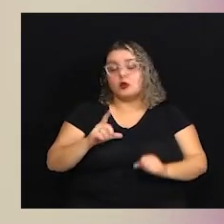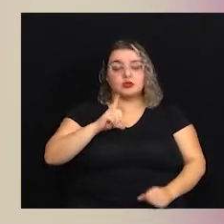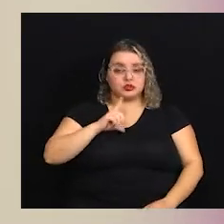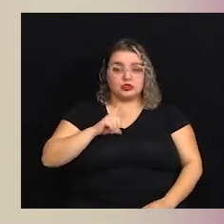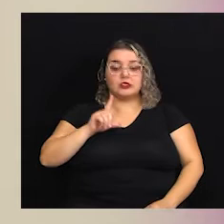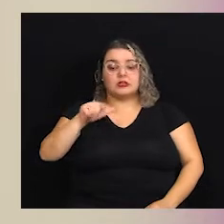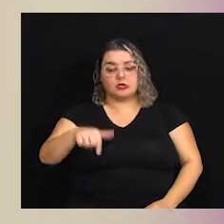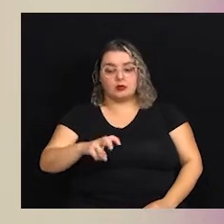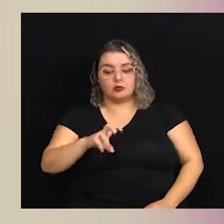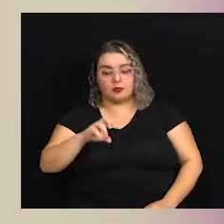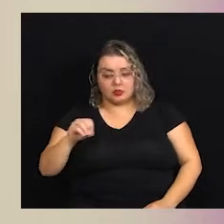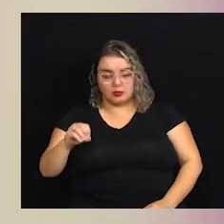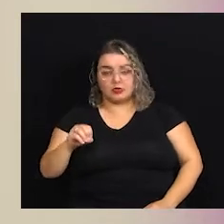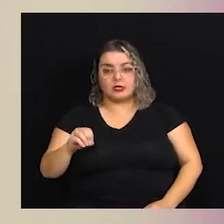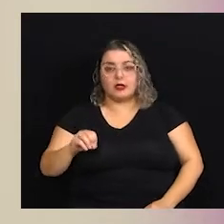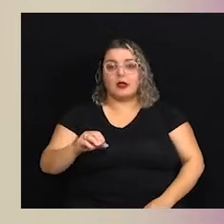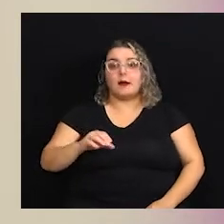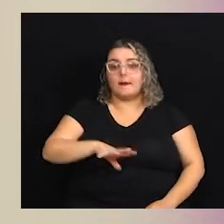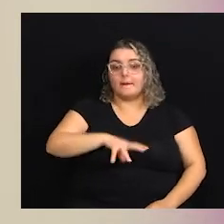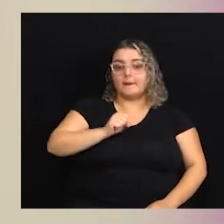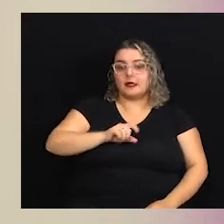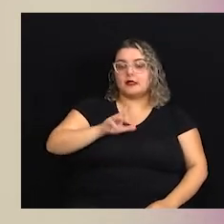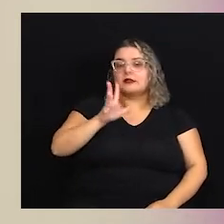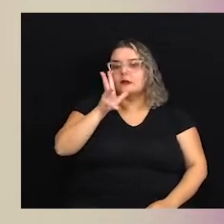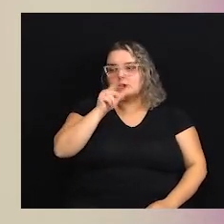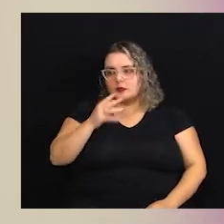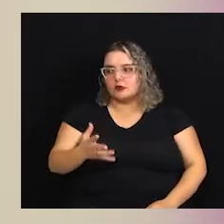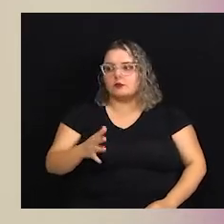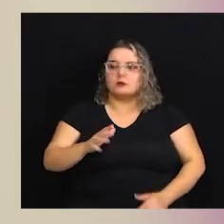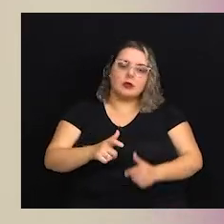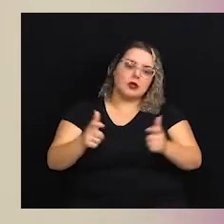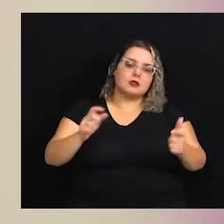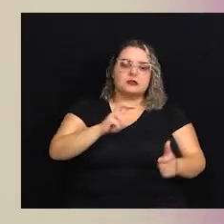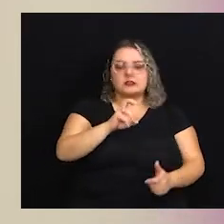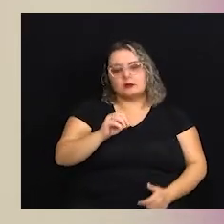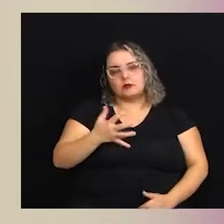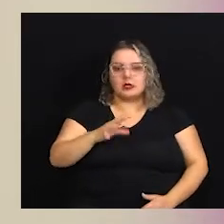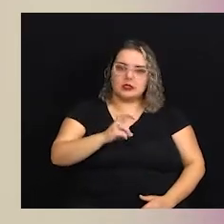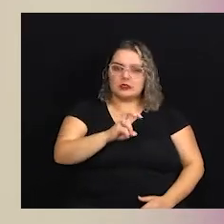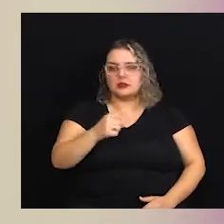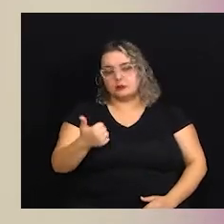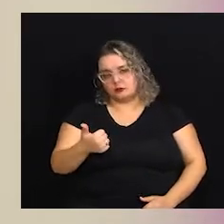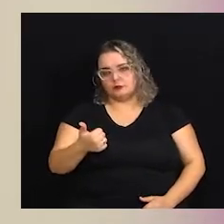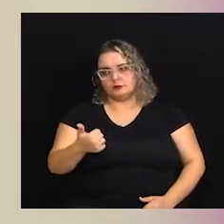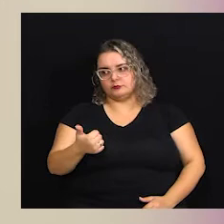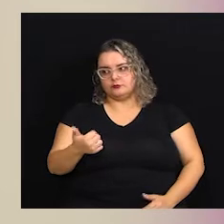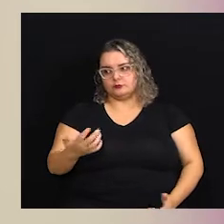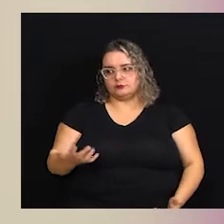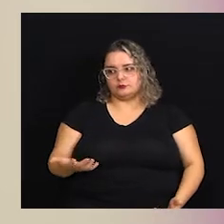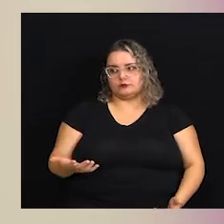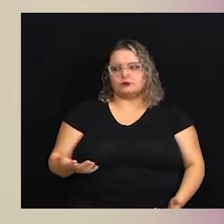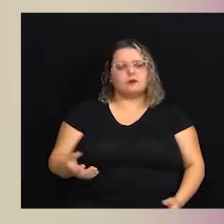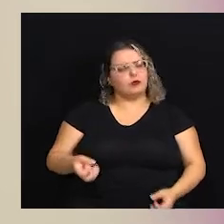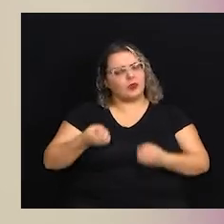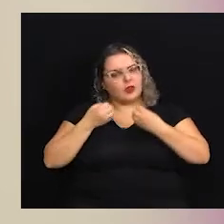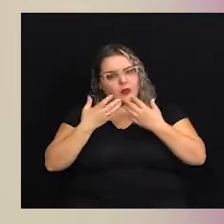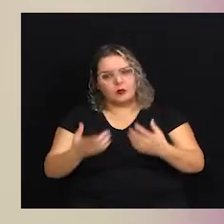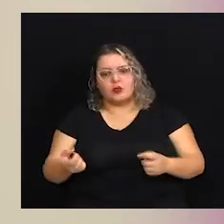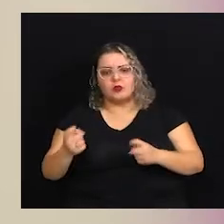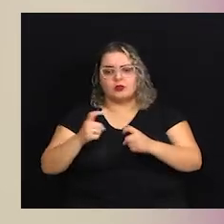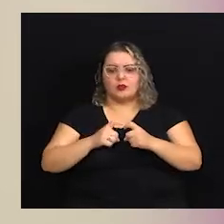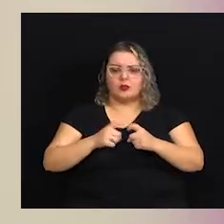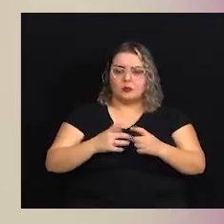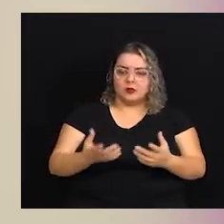ter. Depois dos 55 é menopausa tardia e para a grande maioria 50 a 51. Então, depois dos 40, vale a pena ir